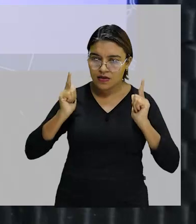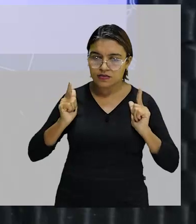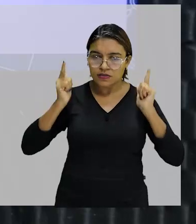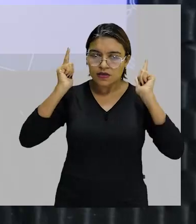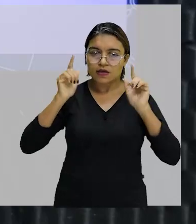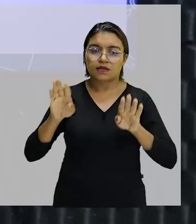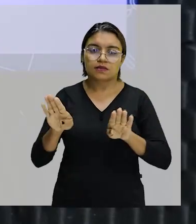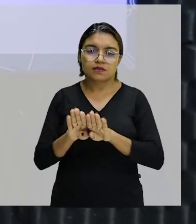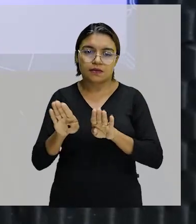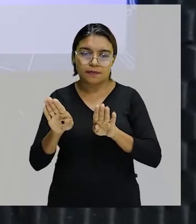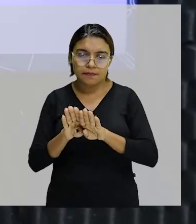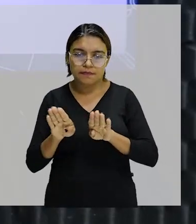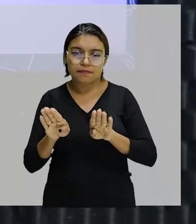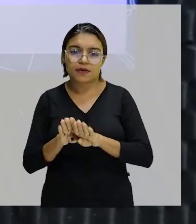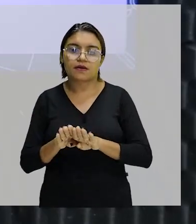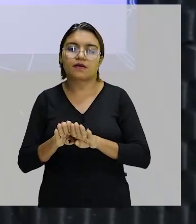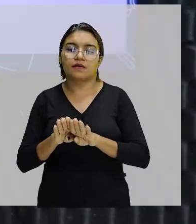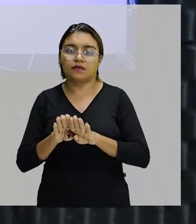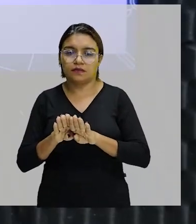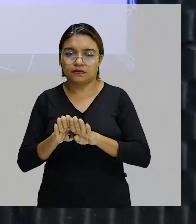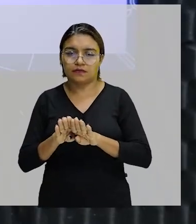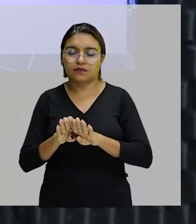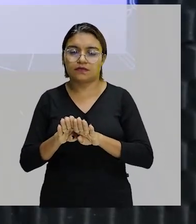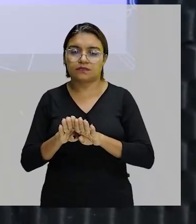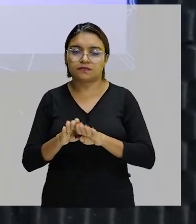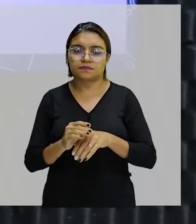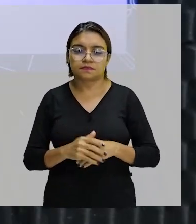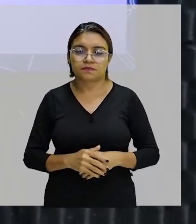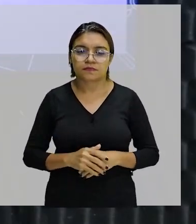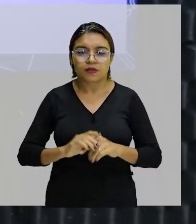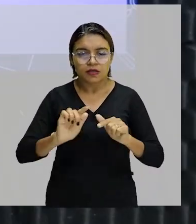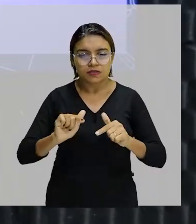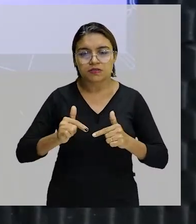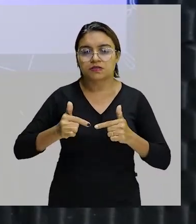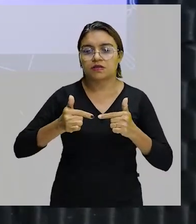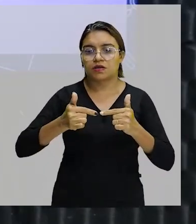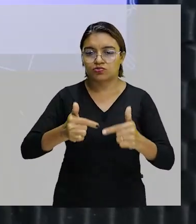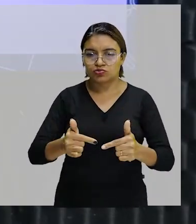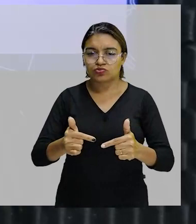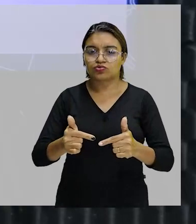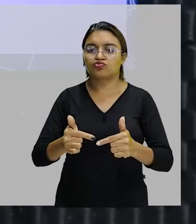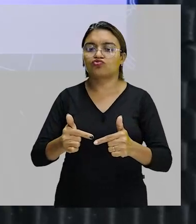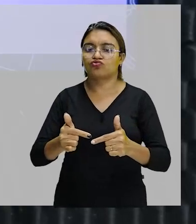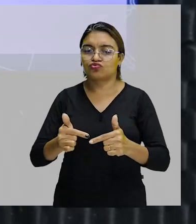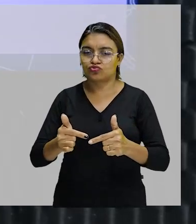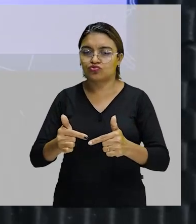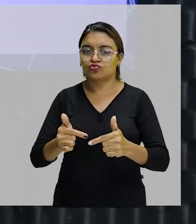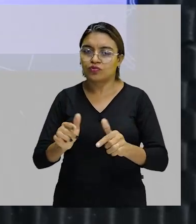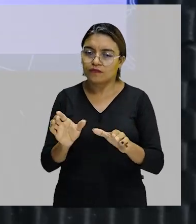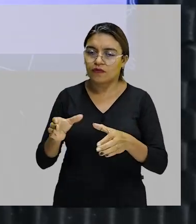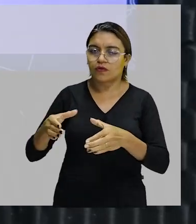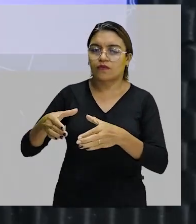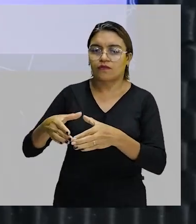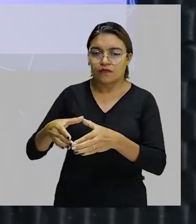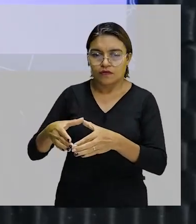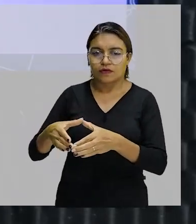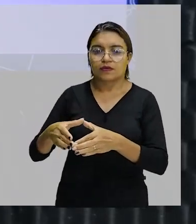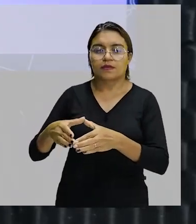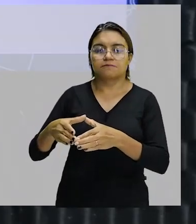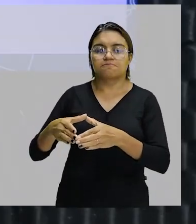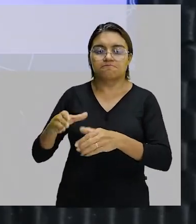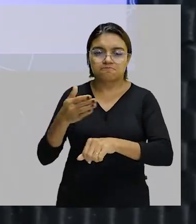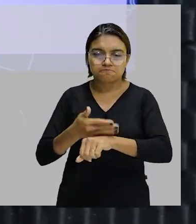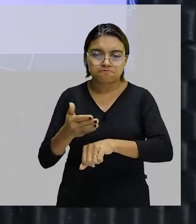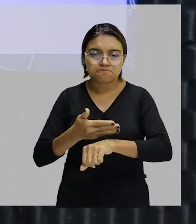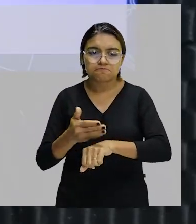nas articulações coletivas relativa às práticas corporais comunitárias. A iniciativa pessoal